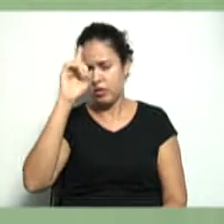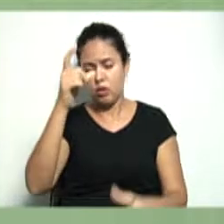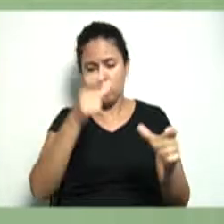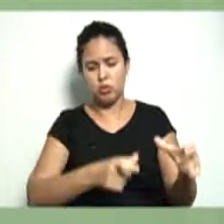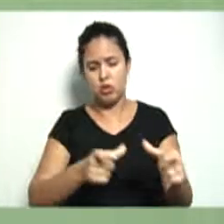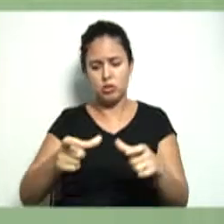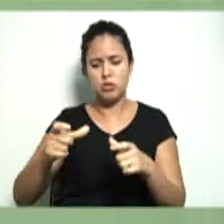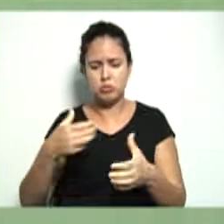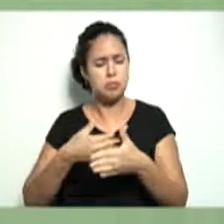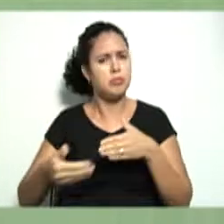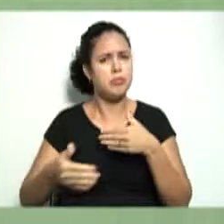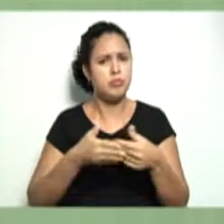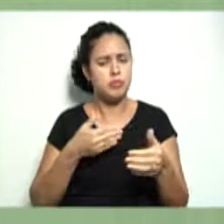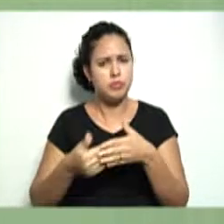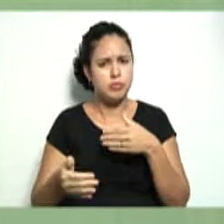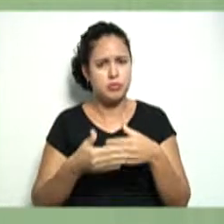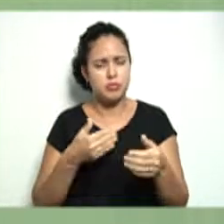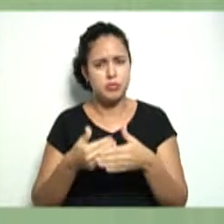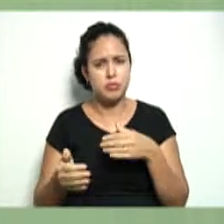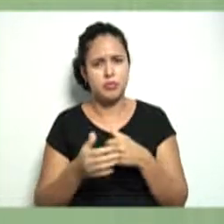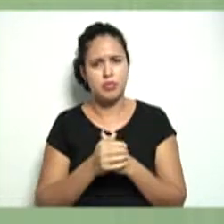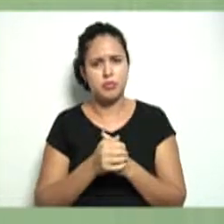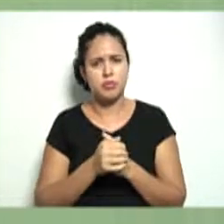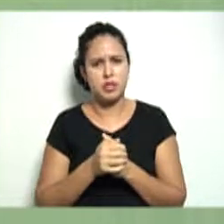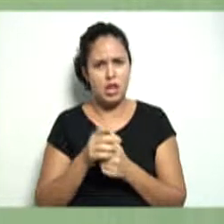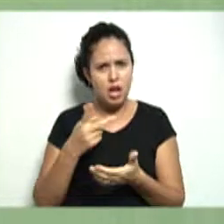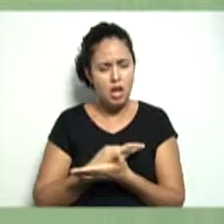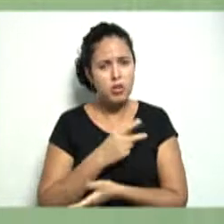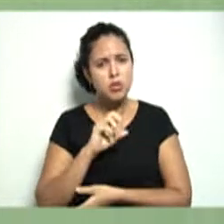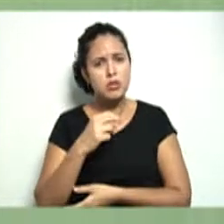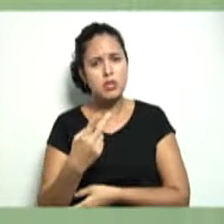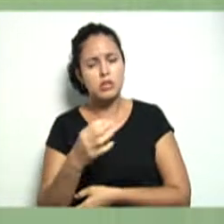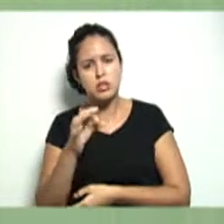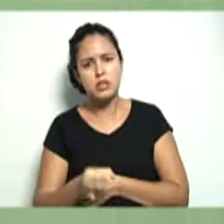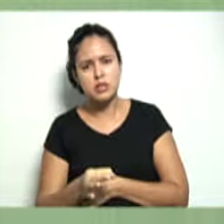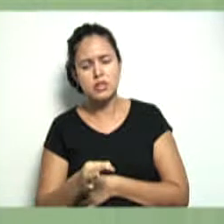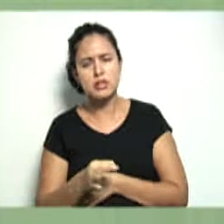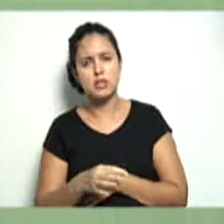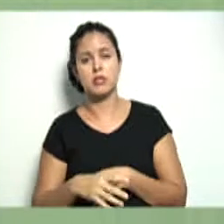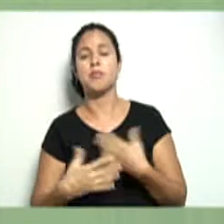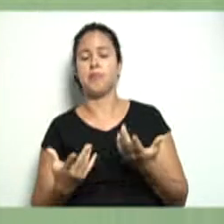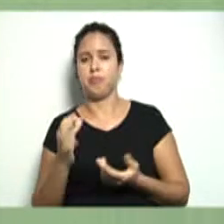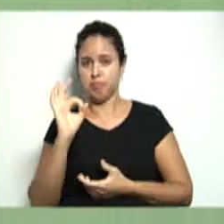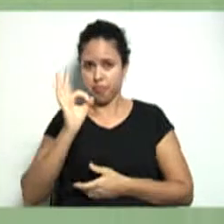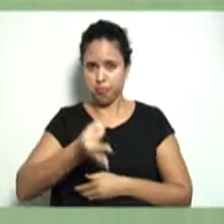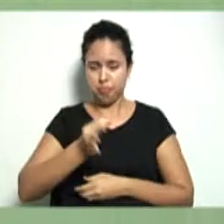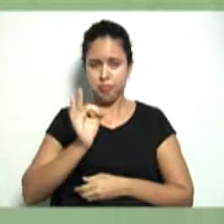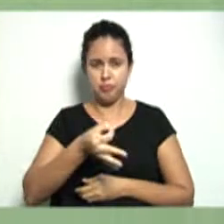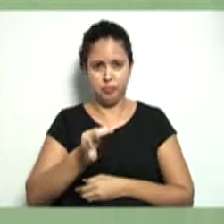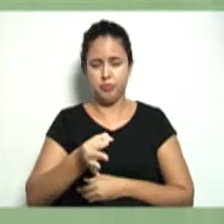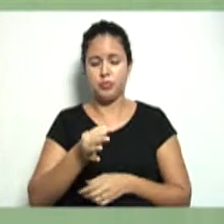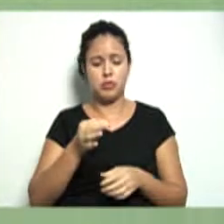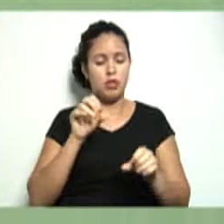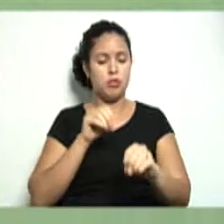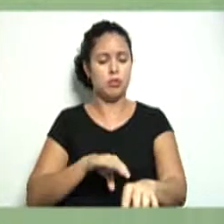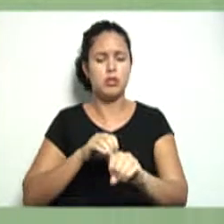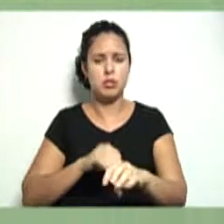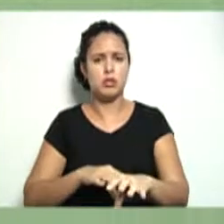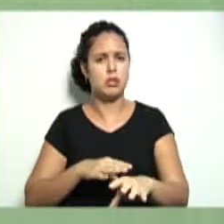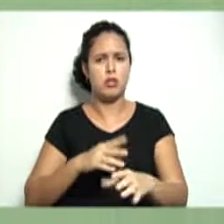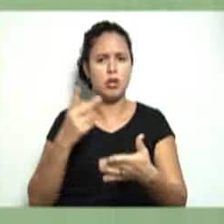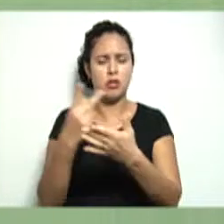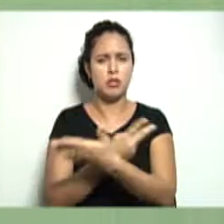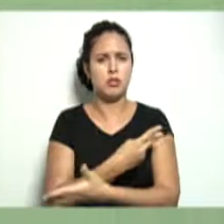em que estamos? É errado? Errado, professor, ou certo? Não, essa aqui é certa. A educação acontece o